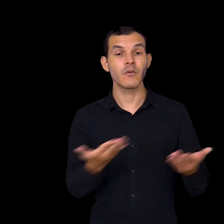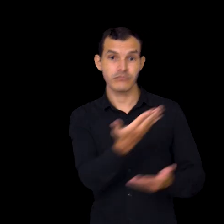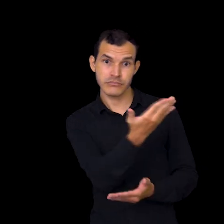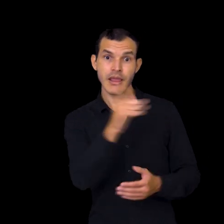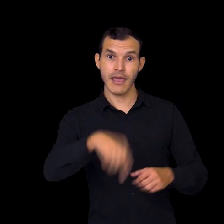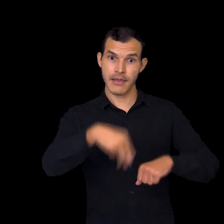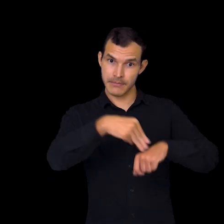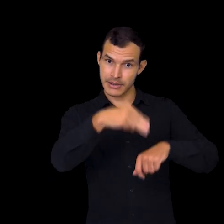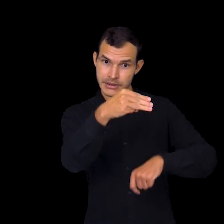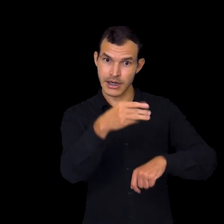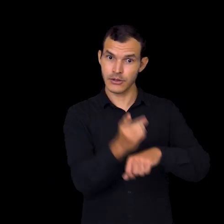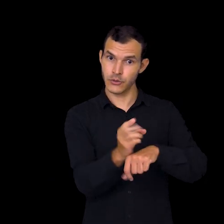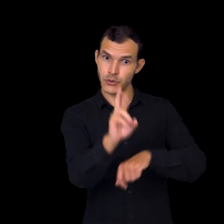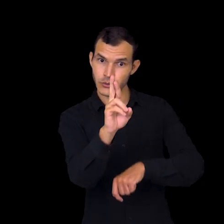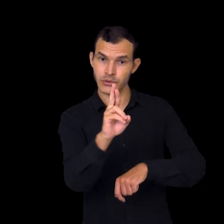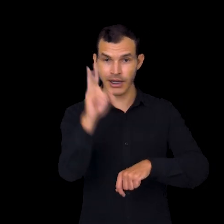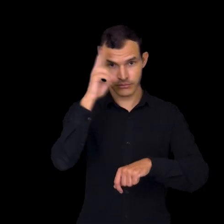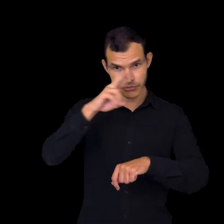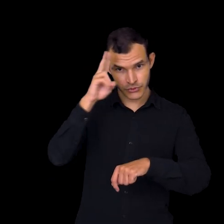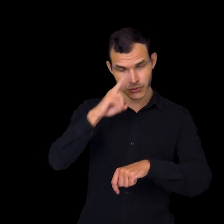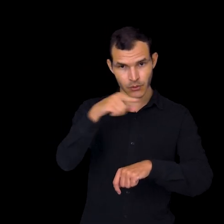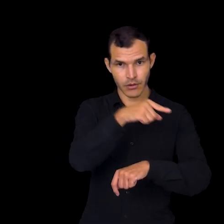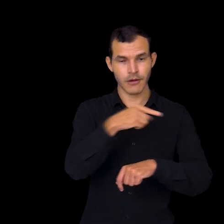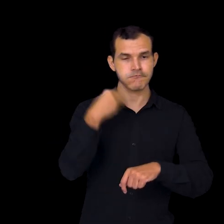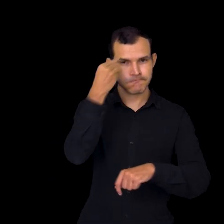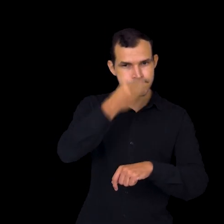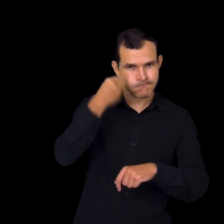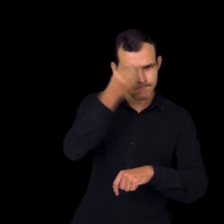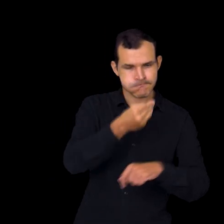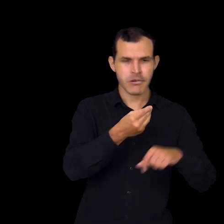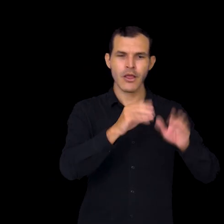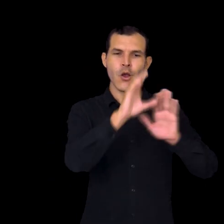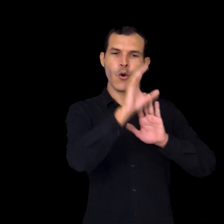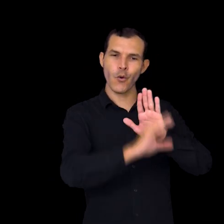em História, tem larga experiência, seu currículo também é